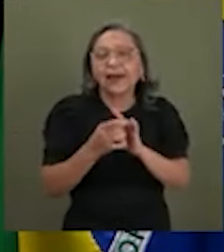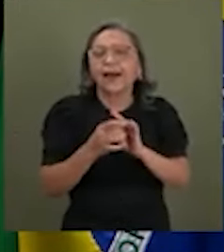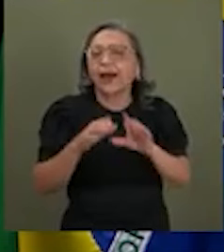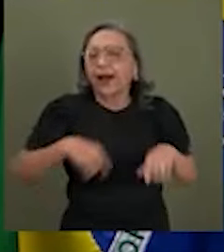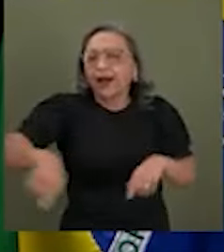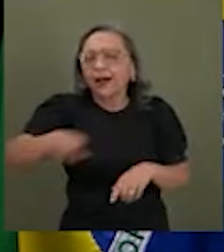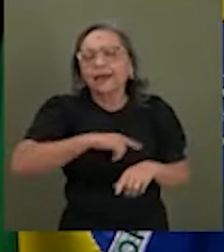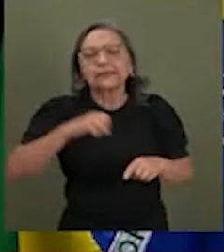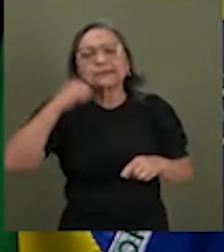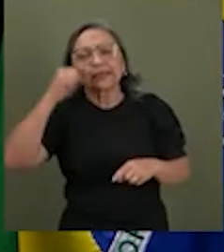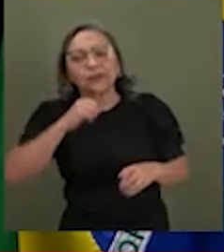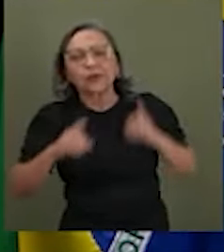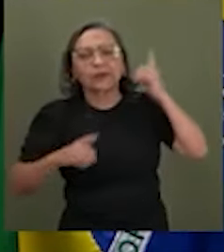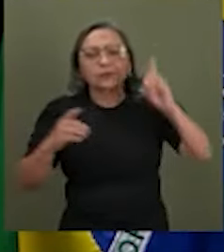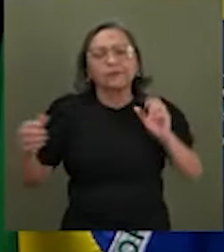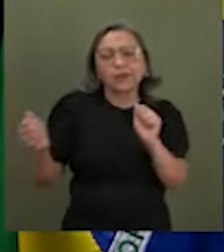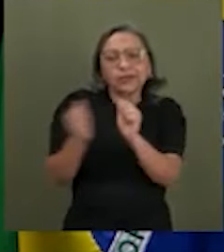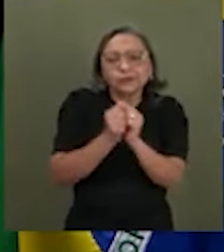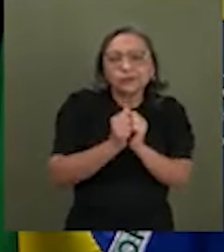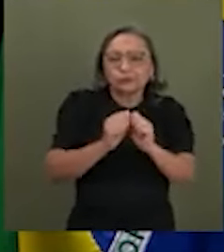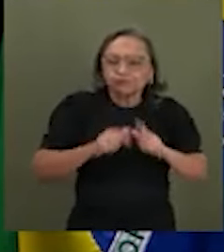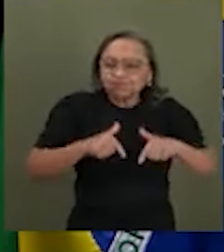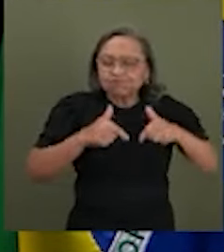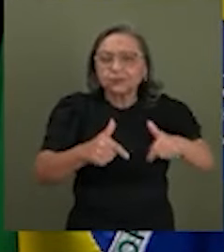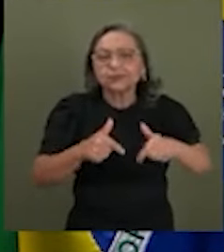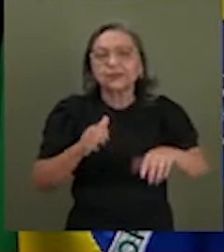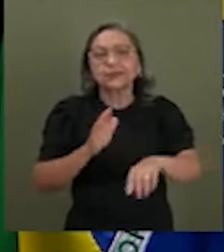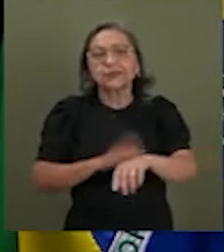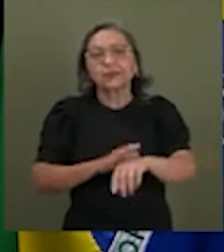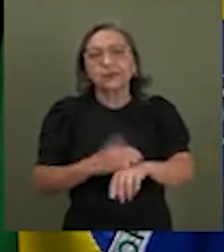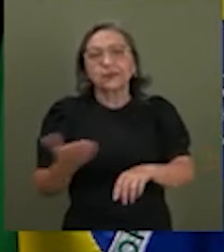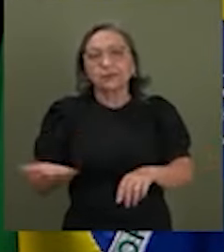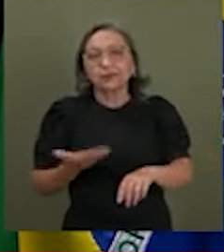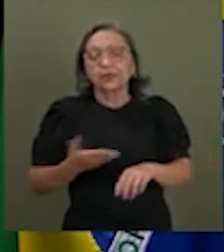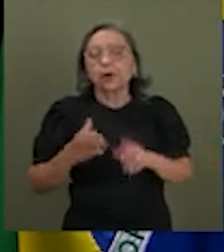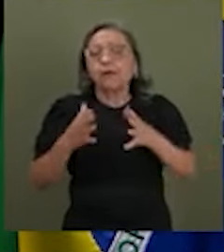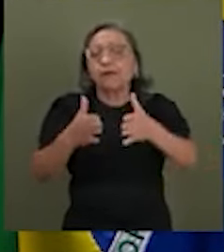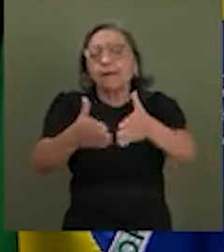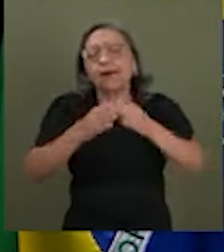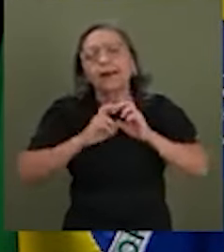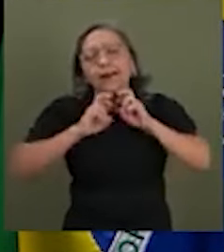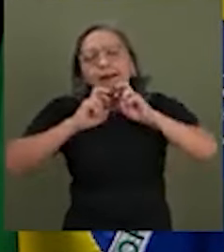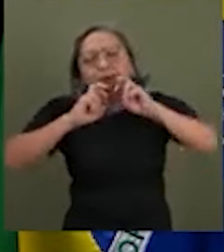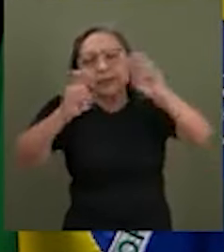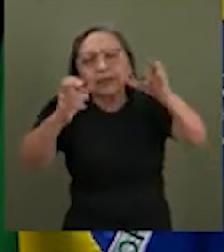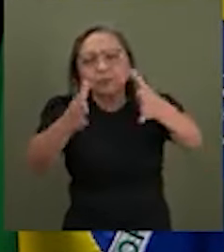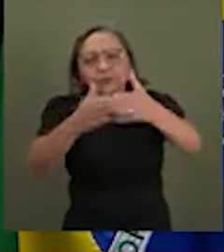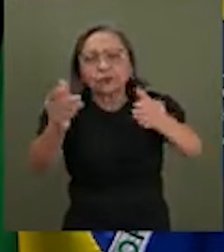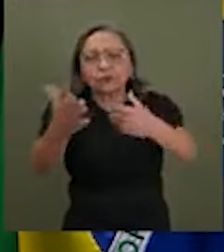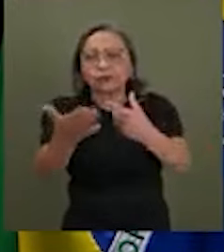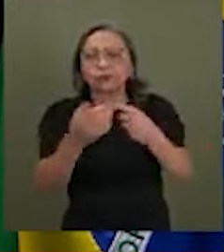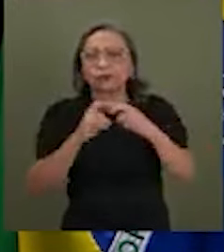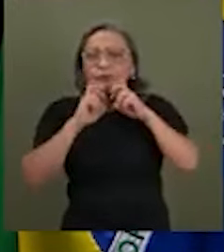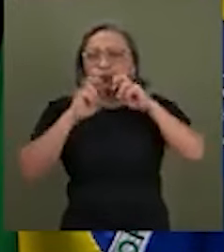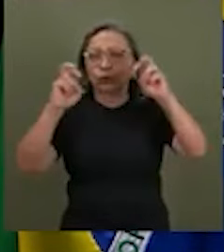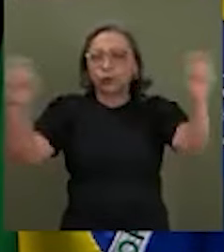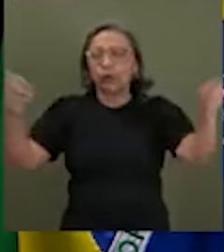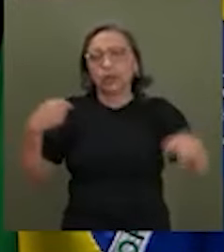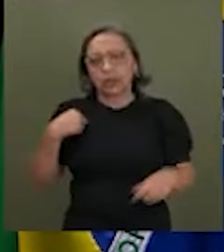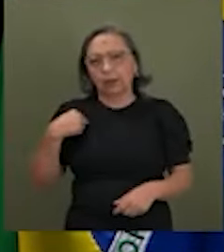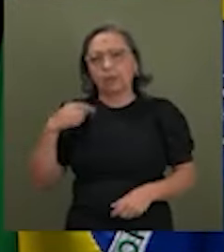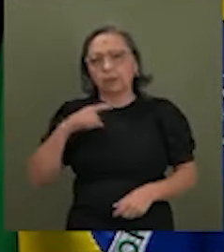guerreiros aqui, senadores e deputados federais, que estão clamando por socorro. E eu, que tenho um